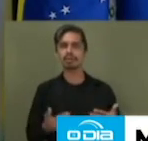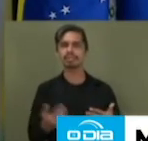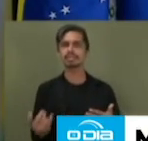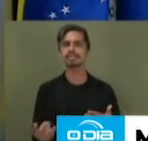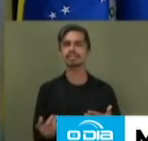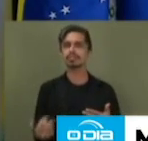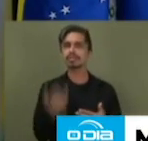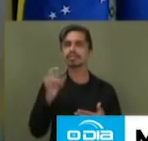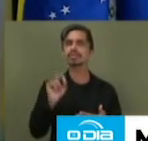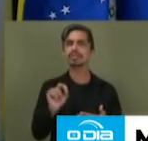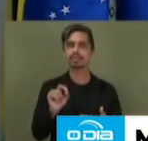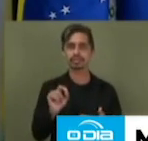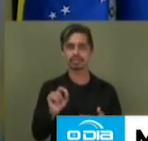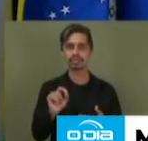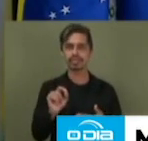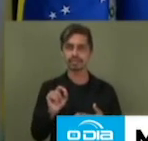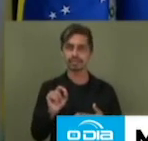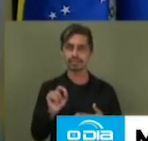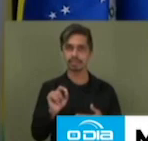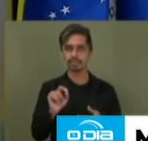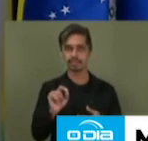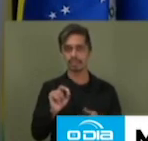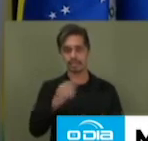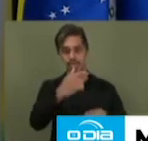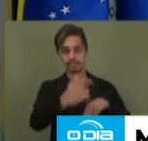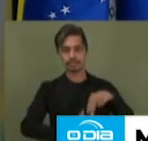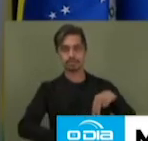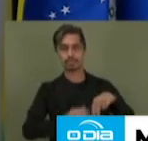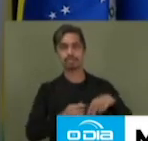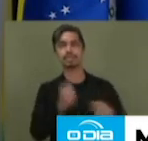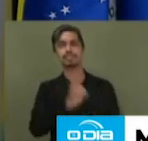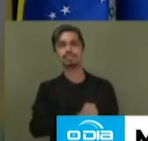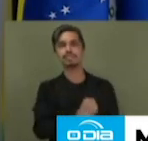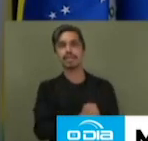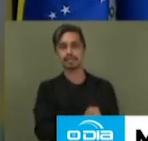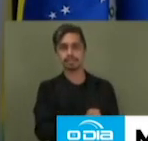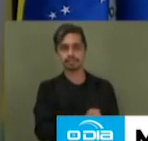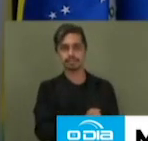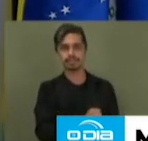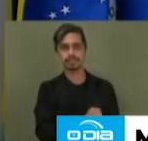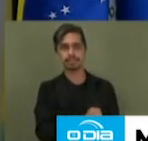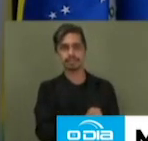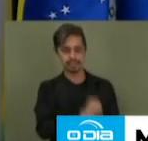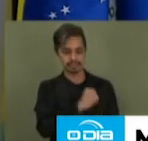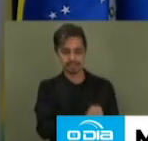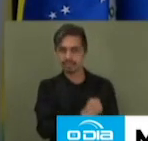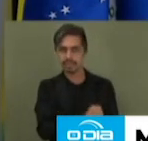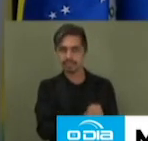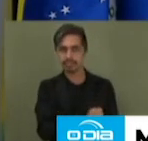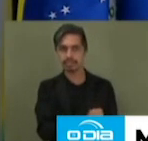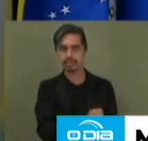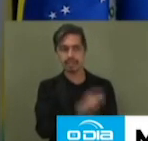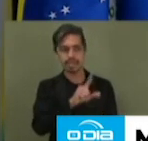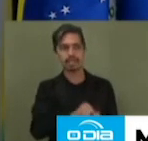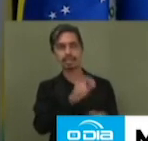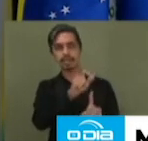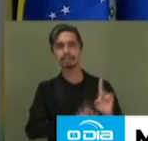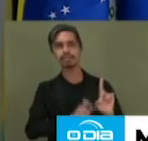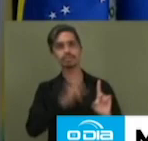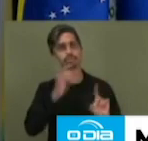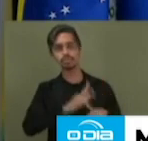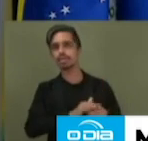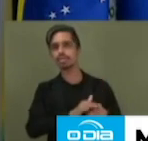essencial que é da pessoa que é dependente que tem que ser entendida como um